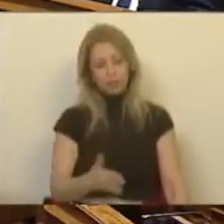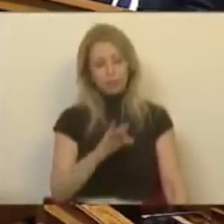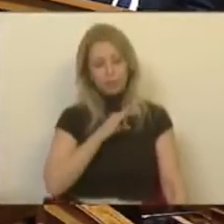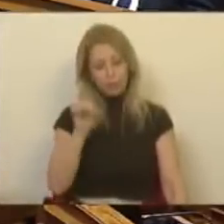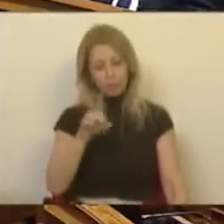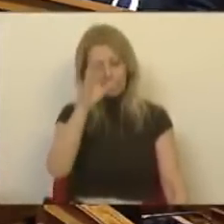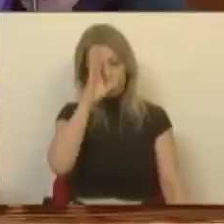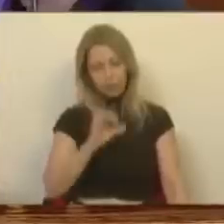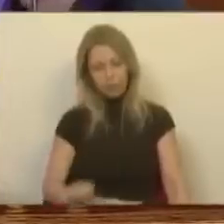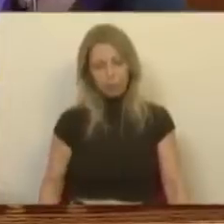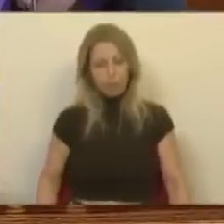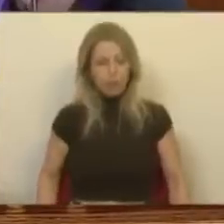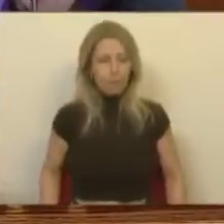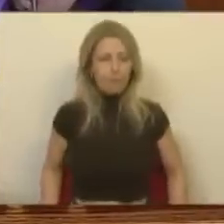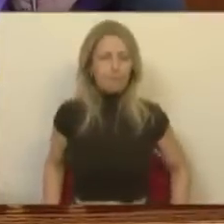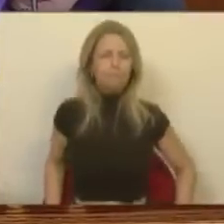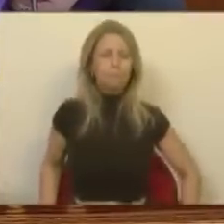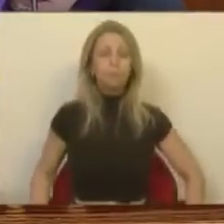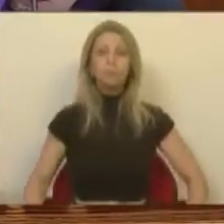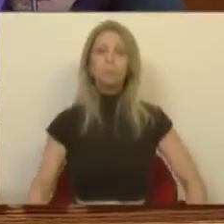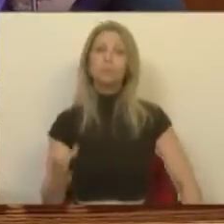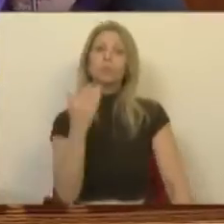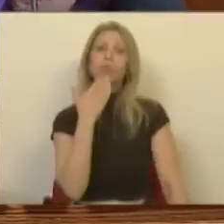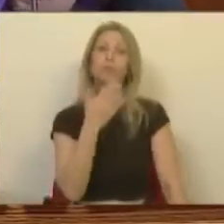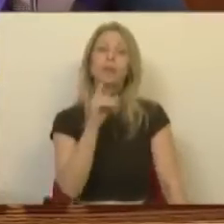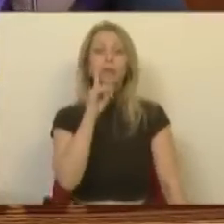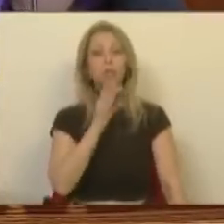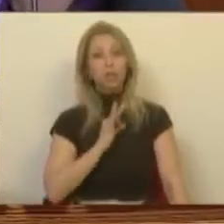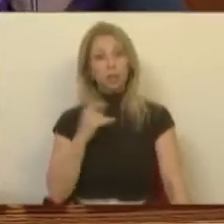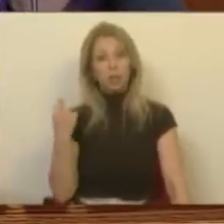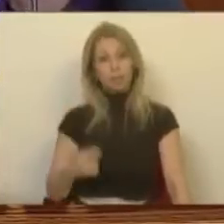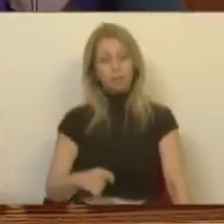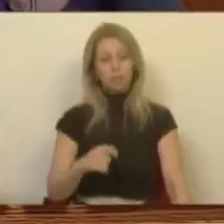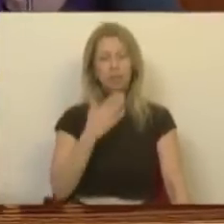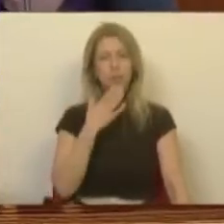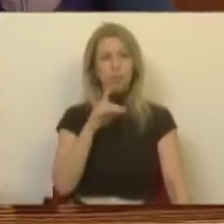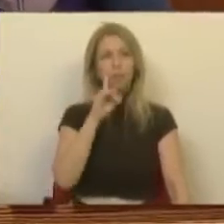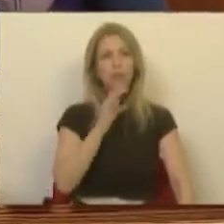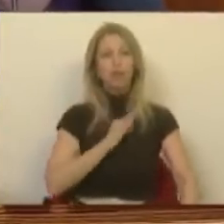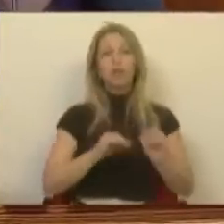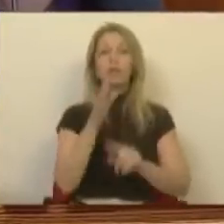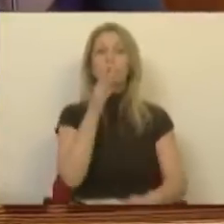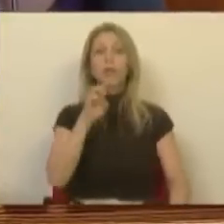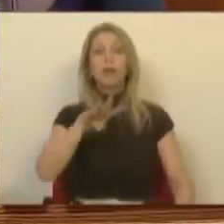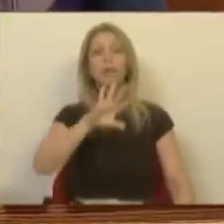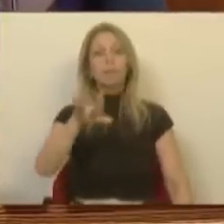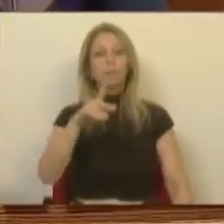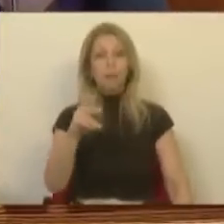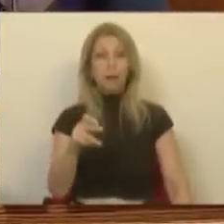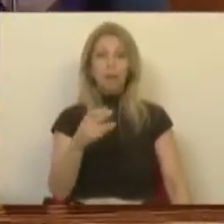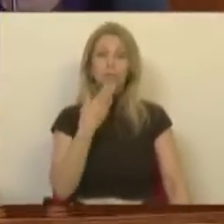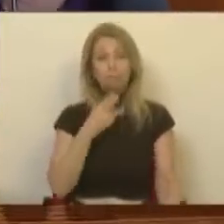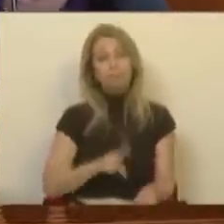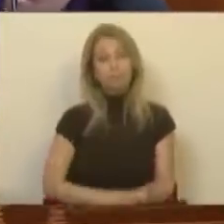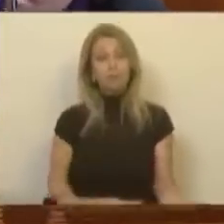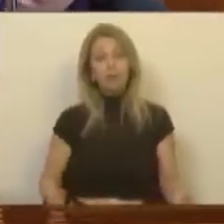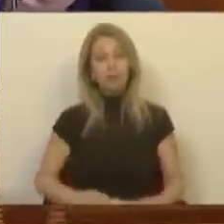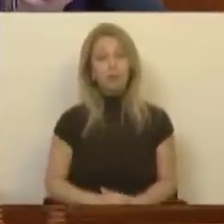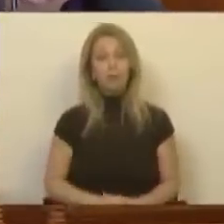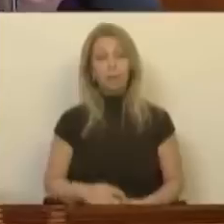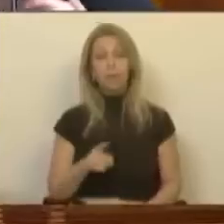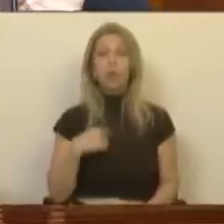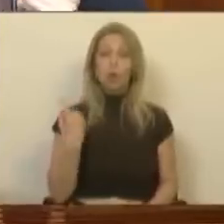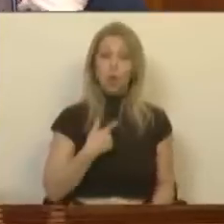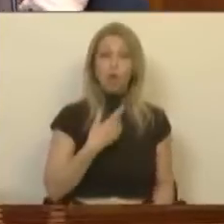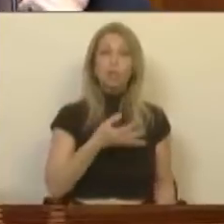seu primeiro ministro obrigado senhor presidente Muito obrigado senhor deputada Mara alegrinha É verdade nós falamos